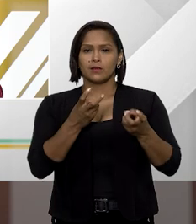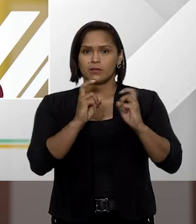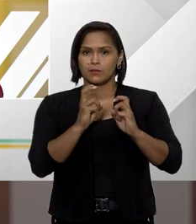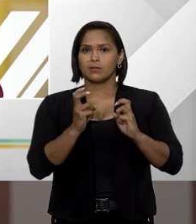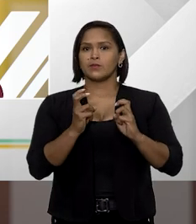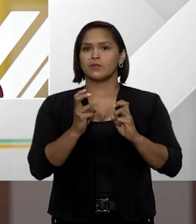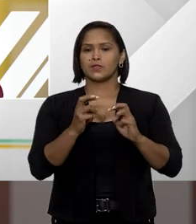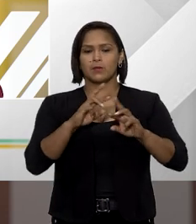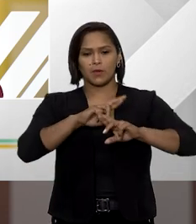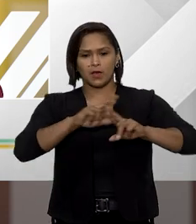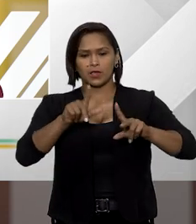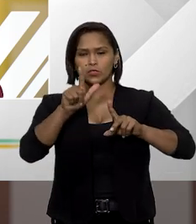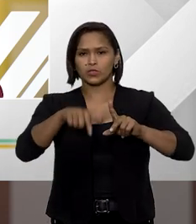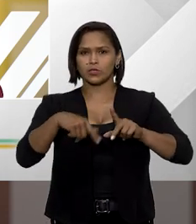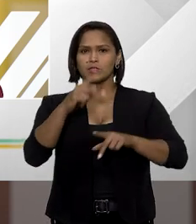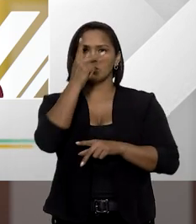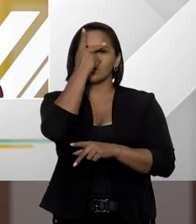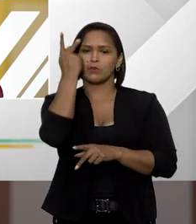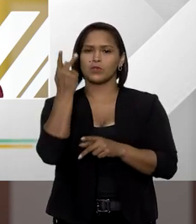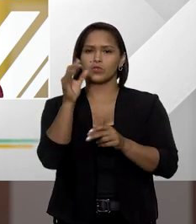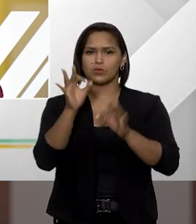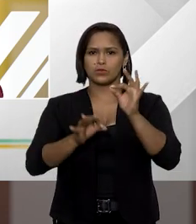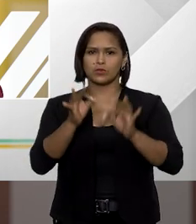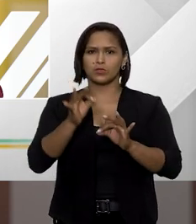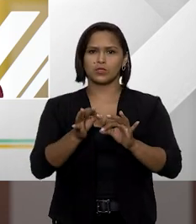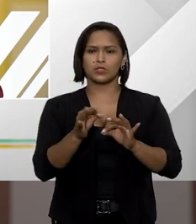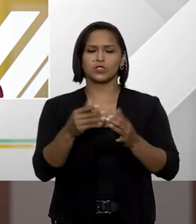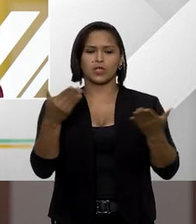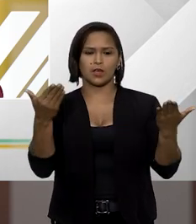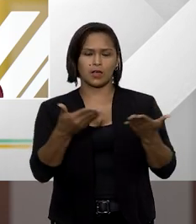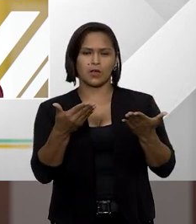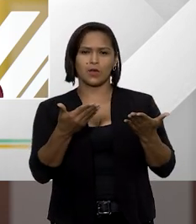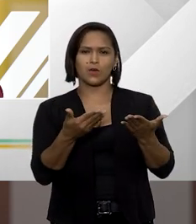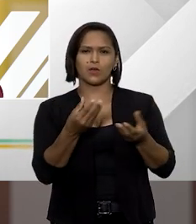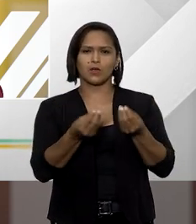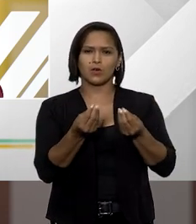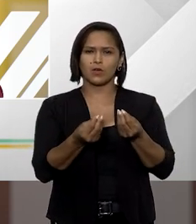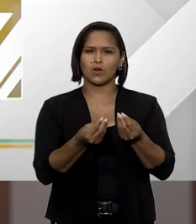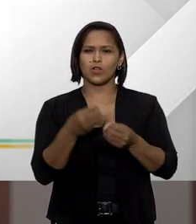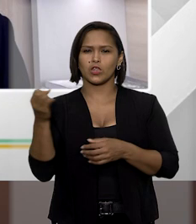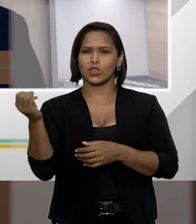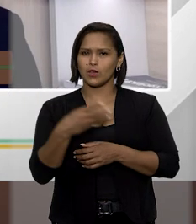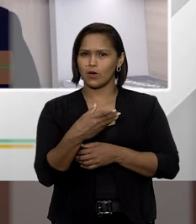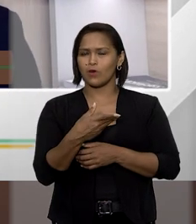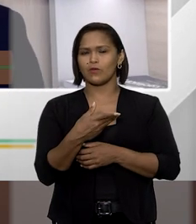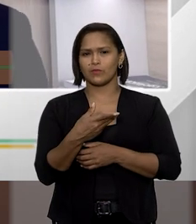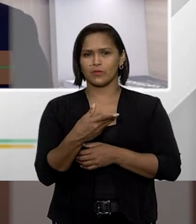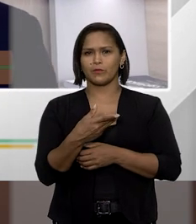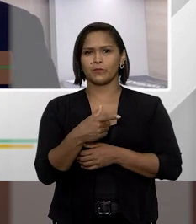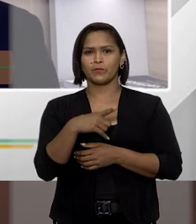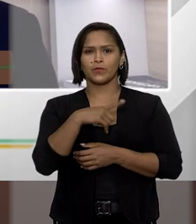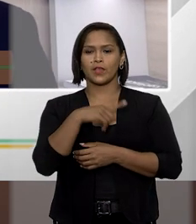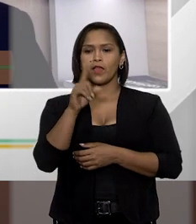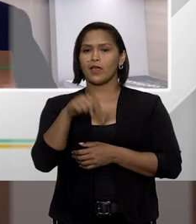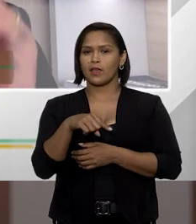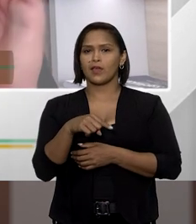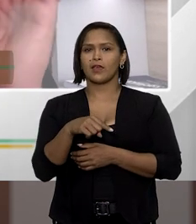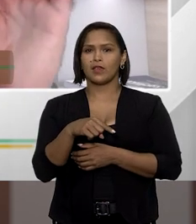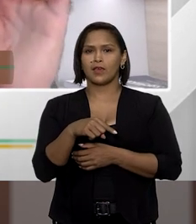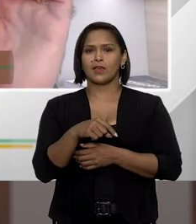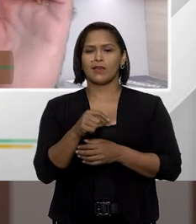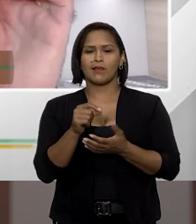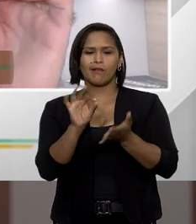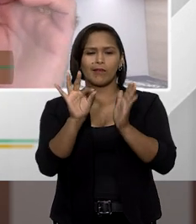Veja, a dissolução da pessoa jurídica, à época apontada como uma grande novidade, ela